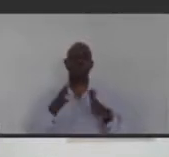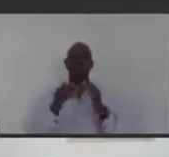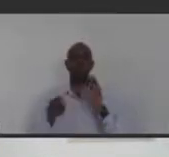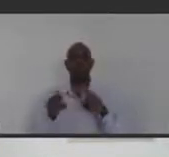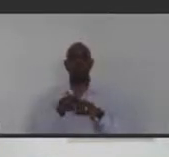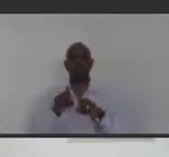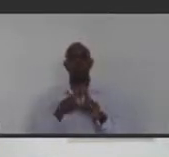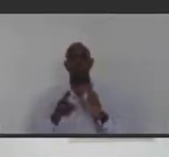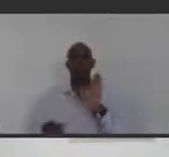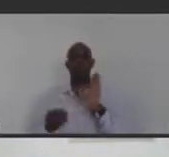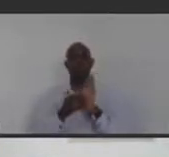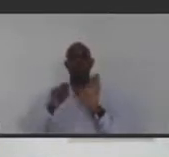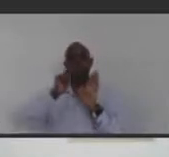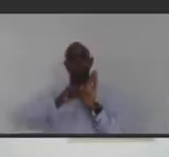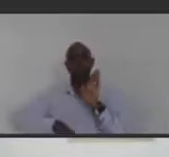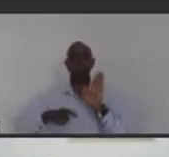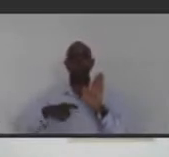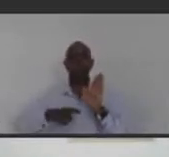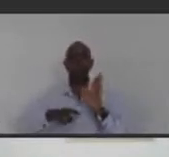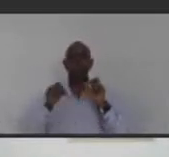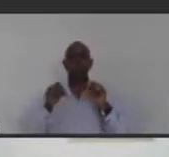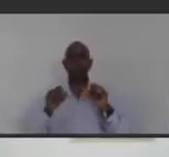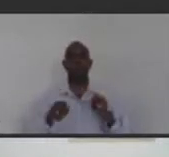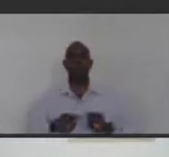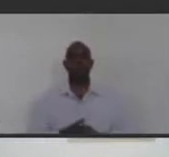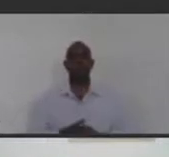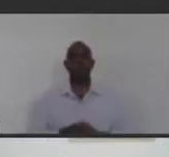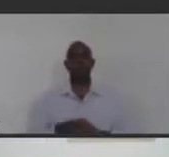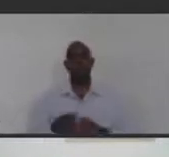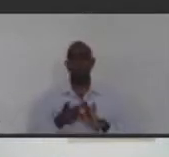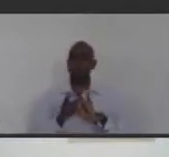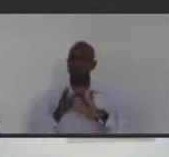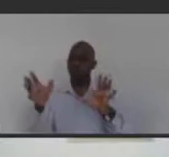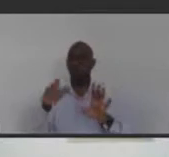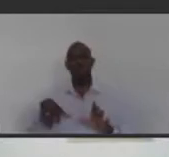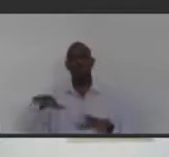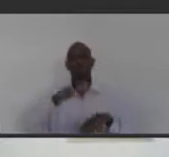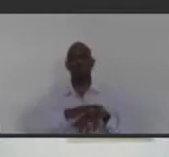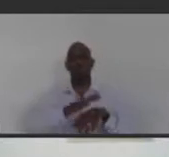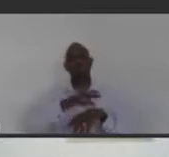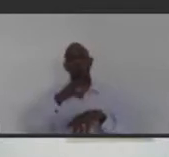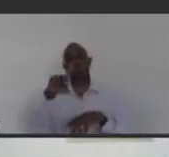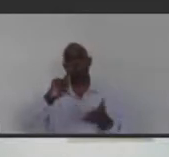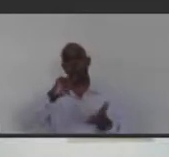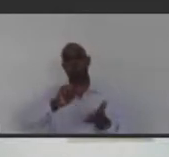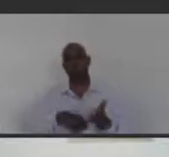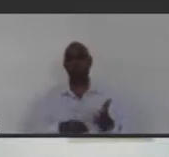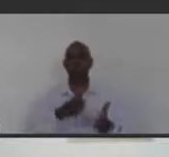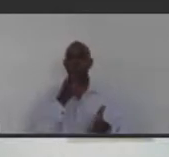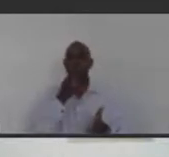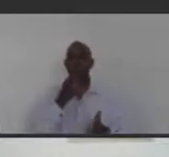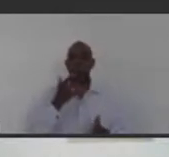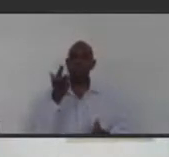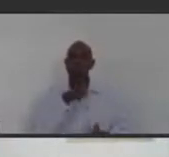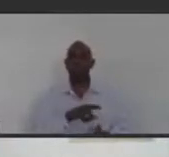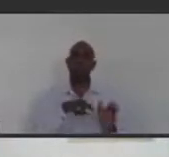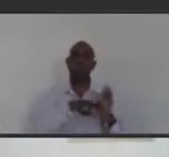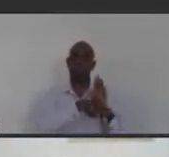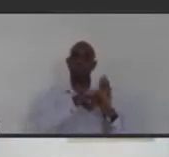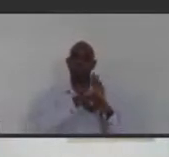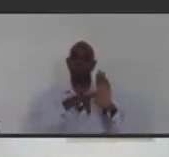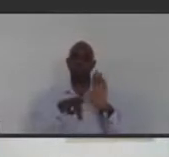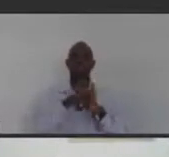a permissão de estar subscrevendo. Com todo prazer, a assinatura de Vossa Excelência vai somar na força de investigação desta